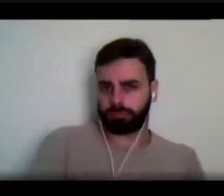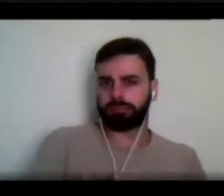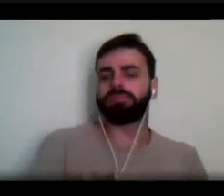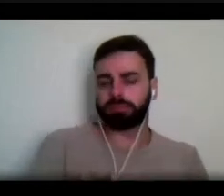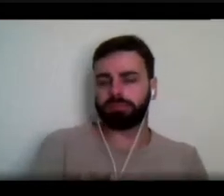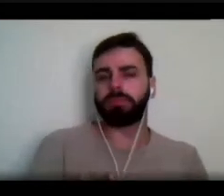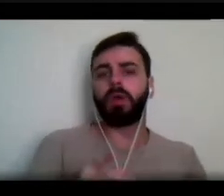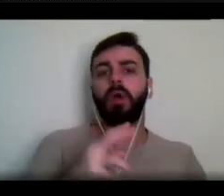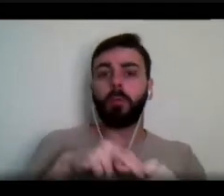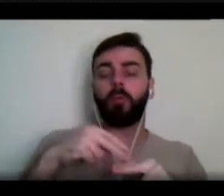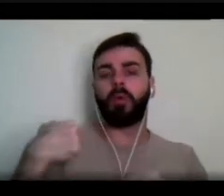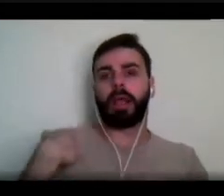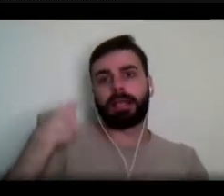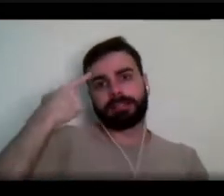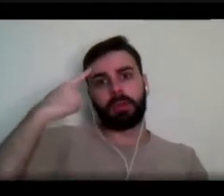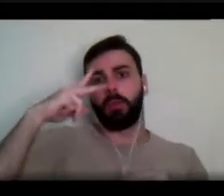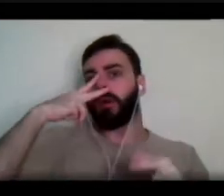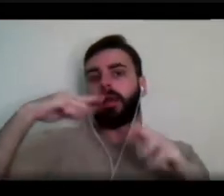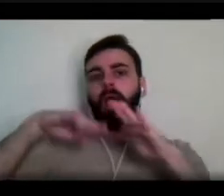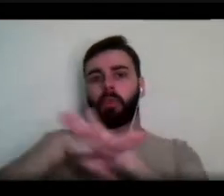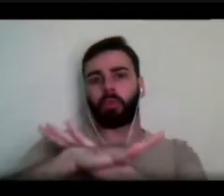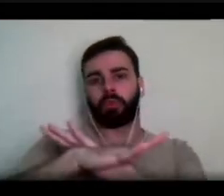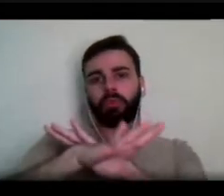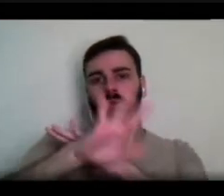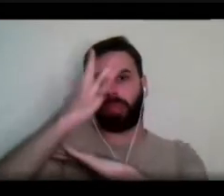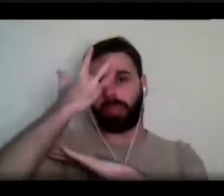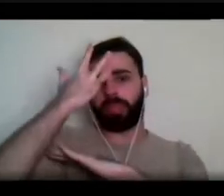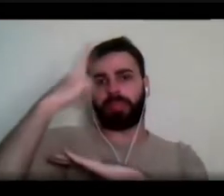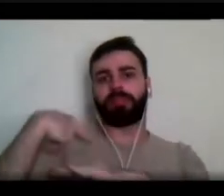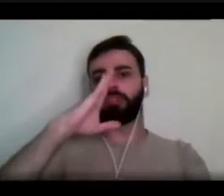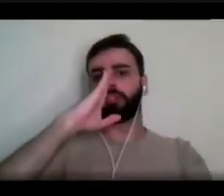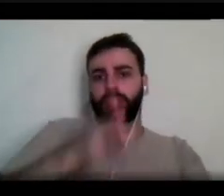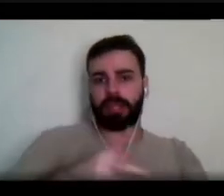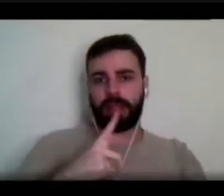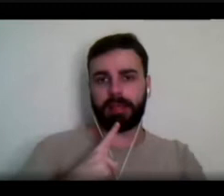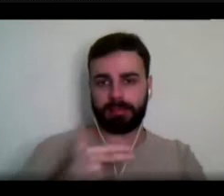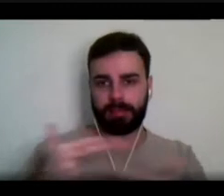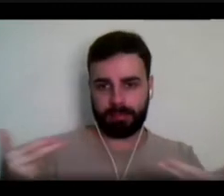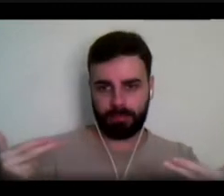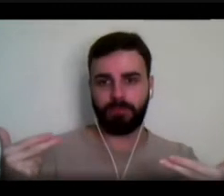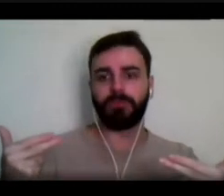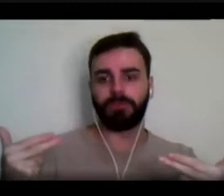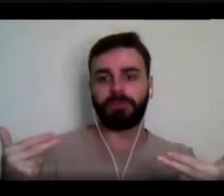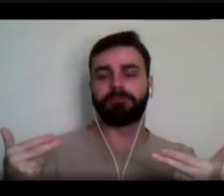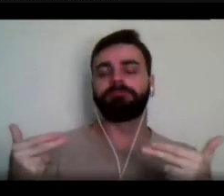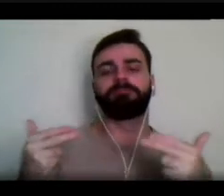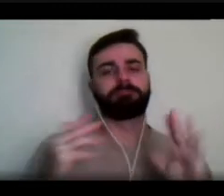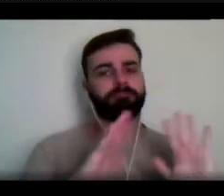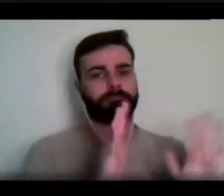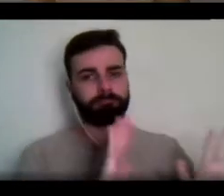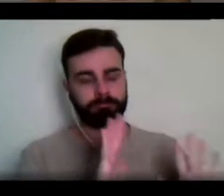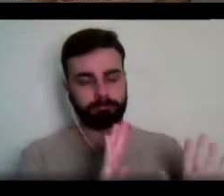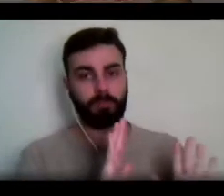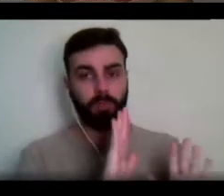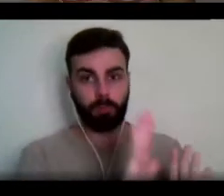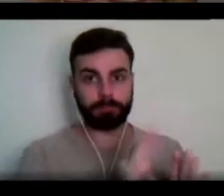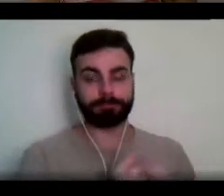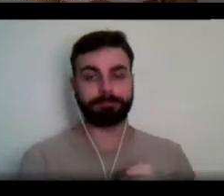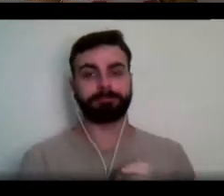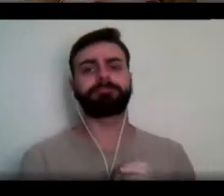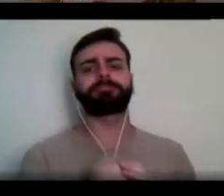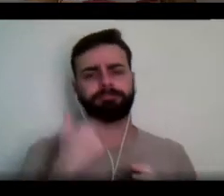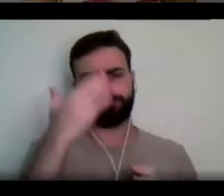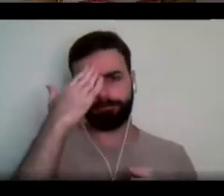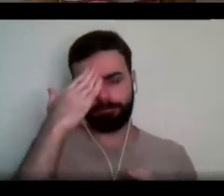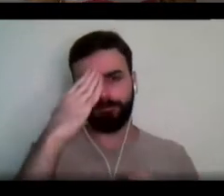e formulando, né? É porque eu tenho essa mania de, às vezes, fazer direto, assim, porque eu acho que... Não.